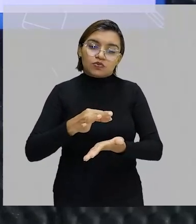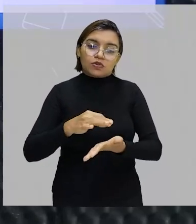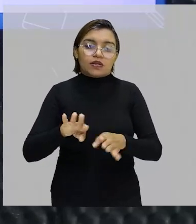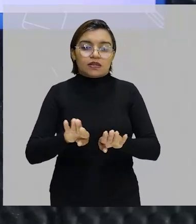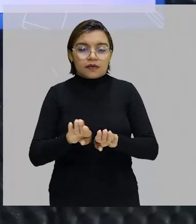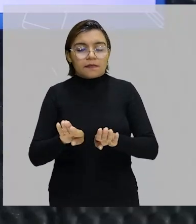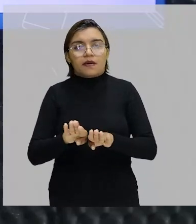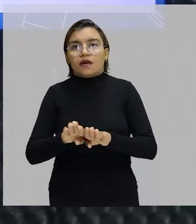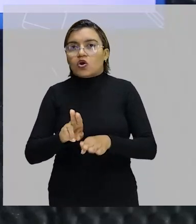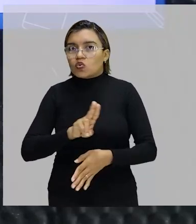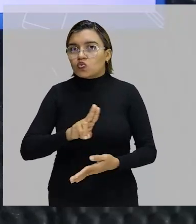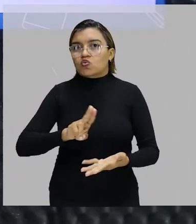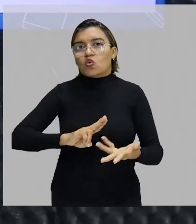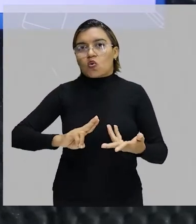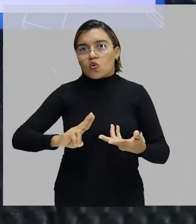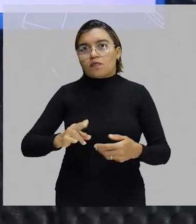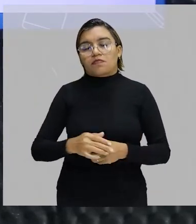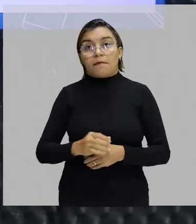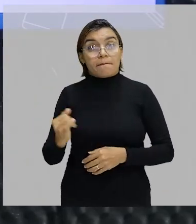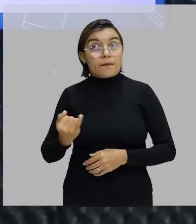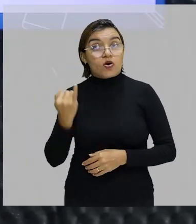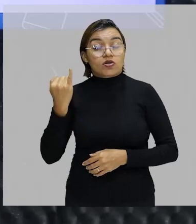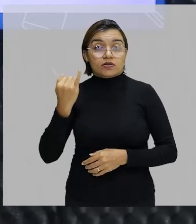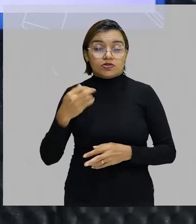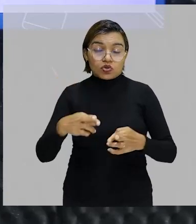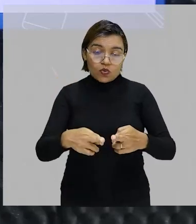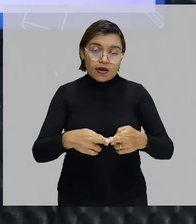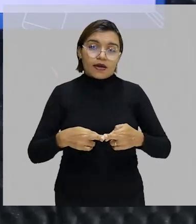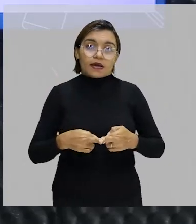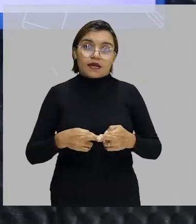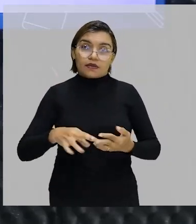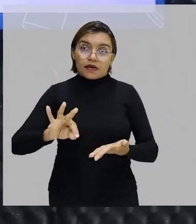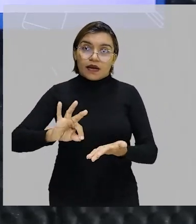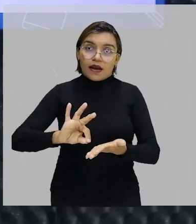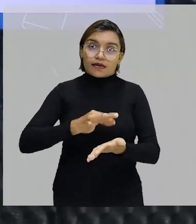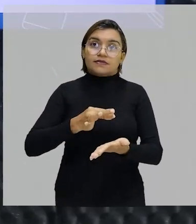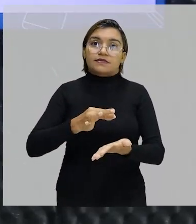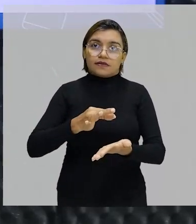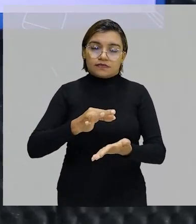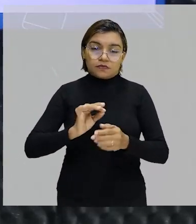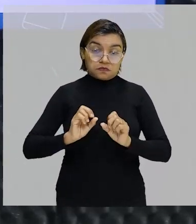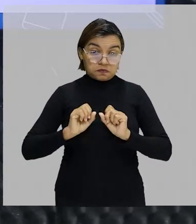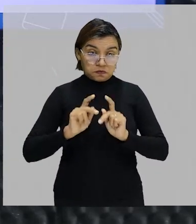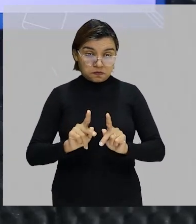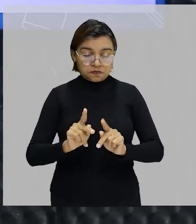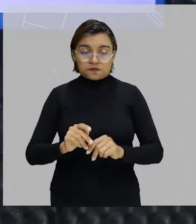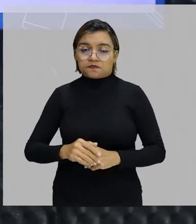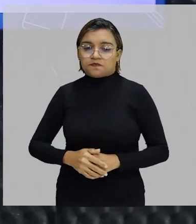professor tal, diretor tal, enfim, o requerimento é assinado, tá certo?